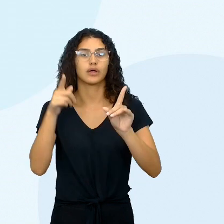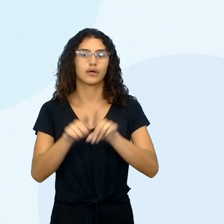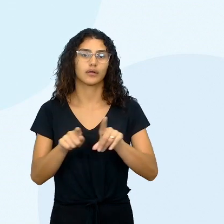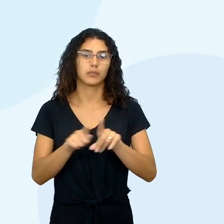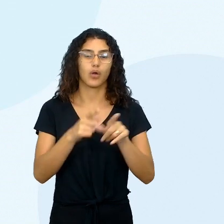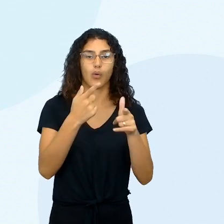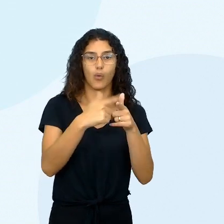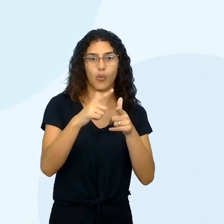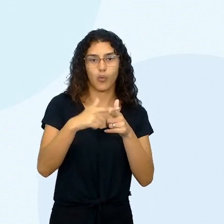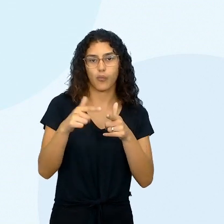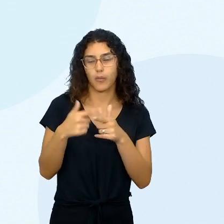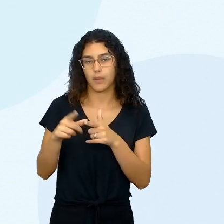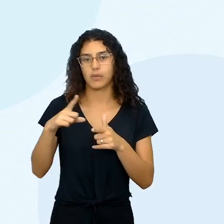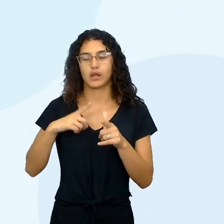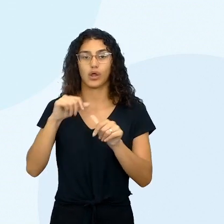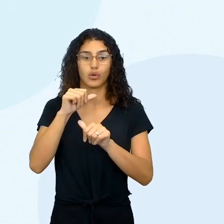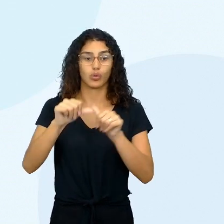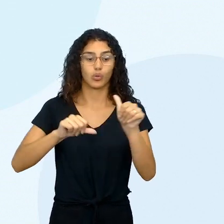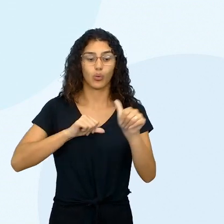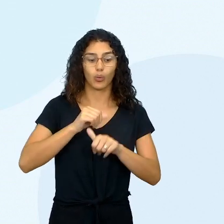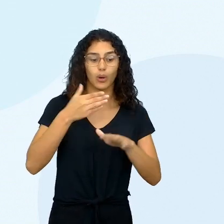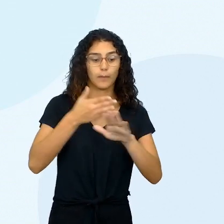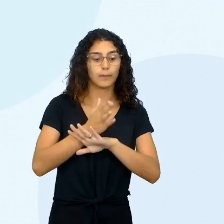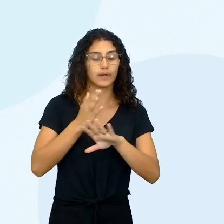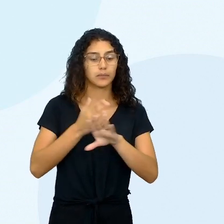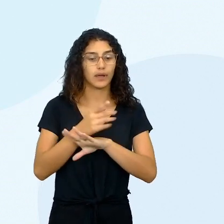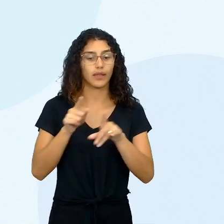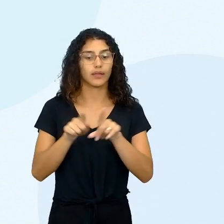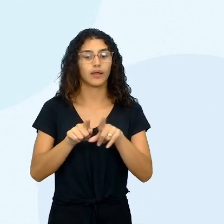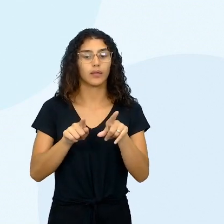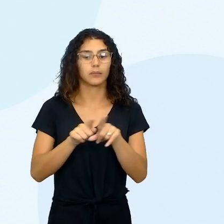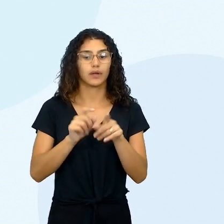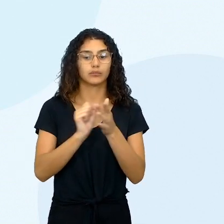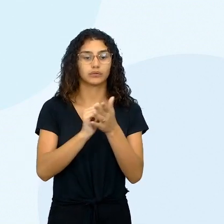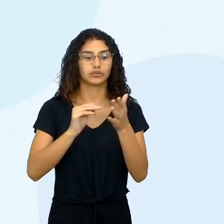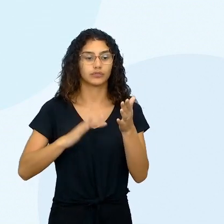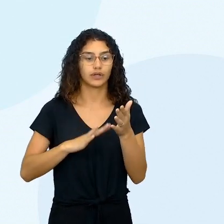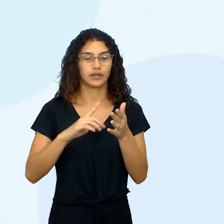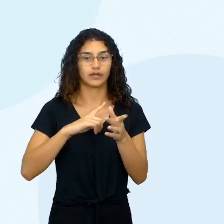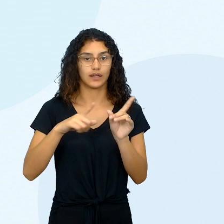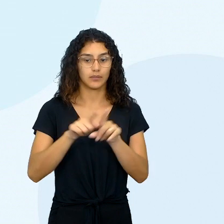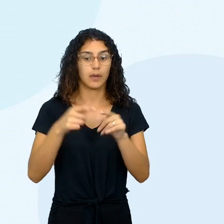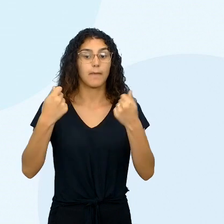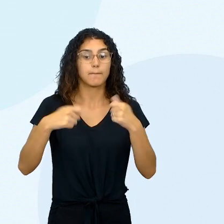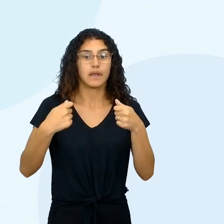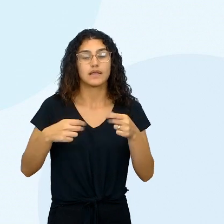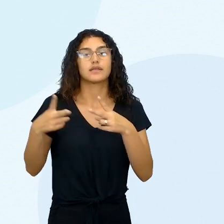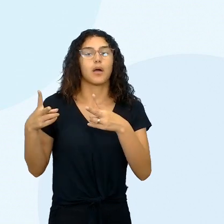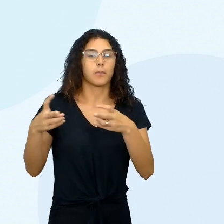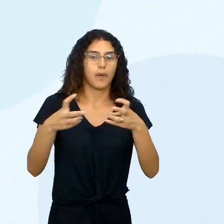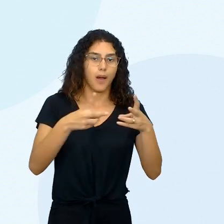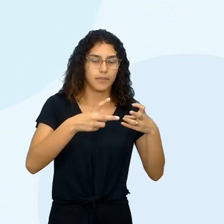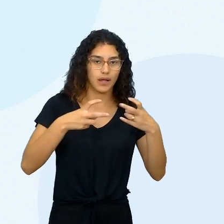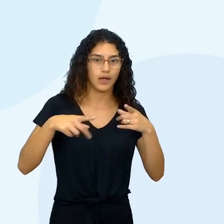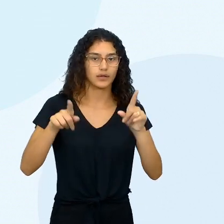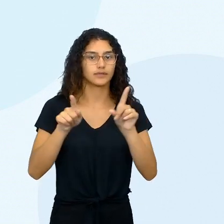os problemas, né? Tornando o que era para ser proatividade em impotência. Então precisamos efetivamente